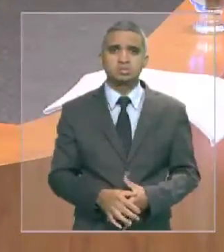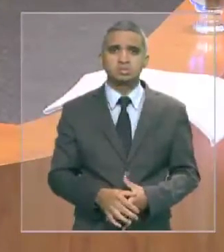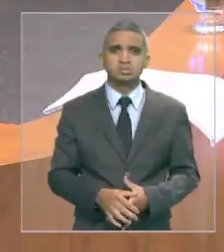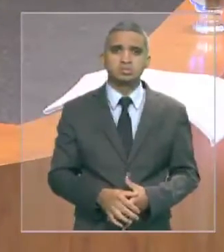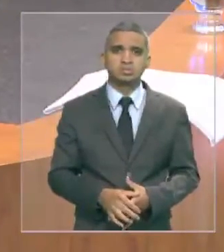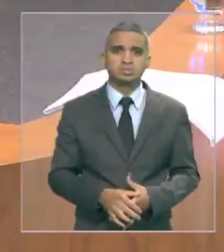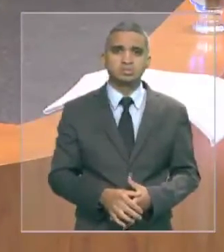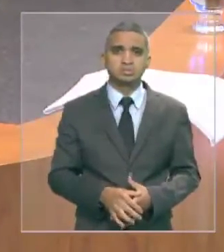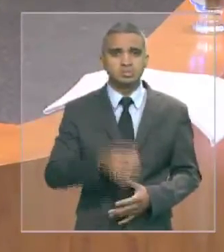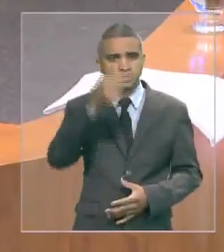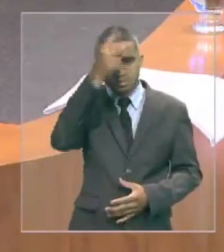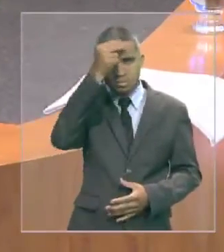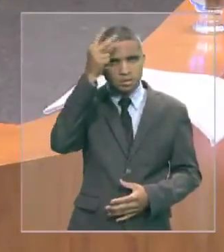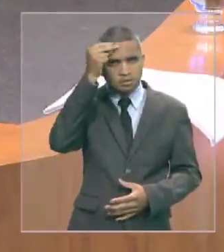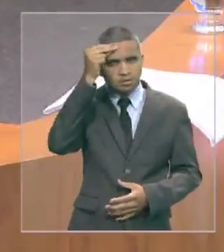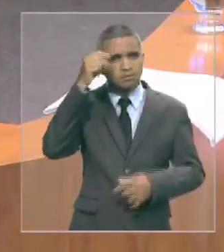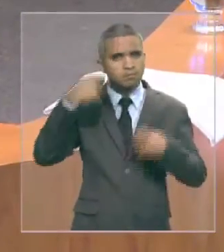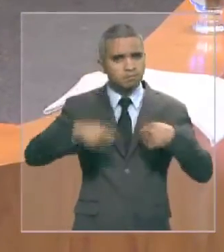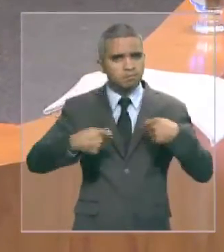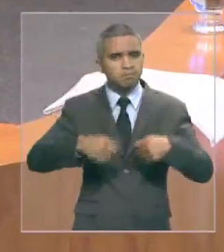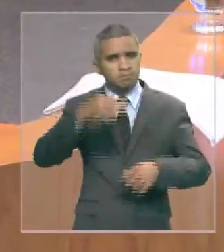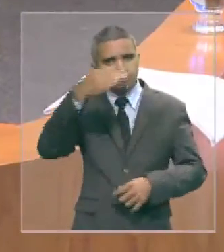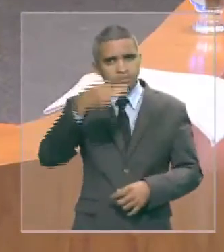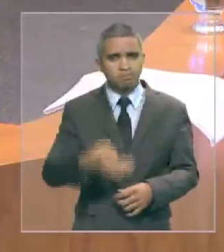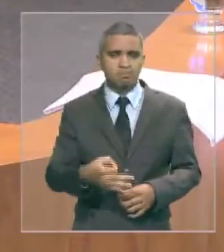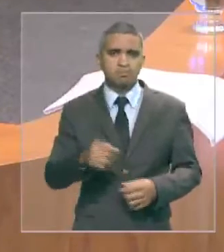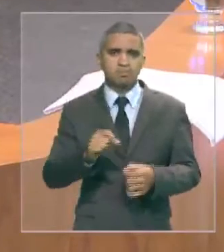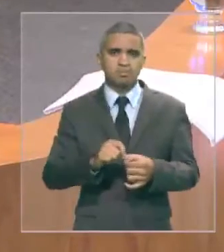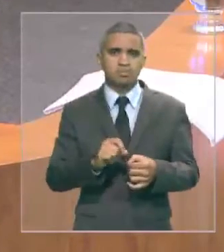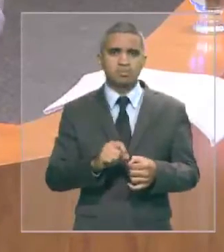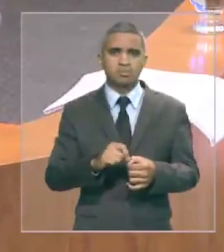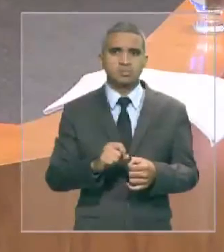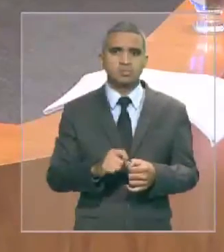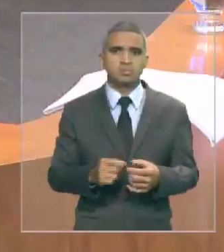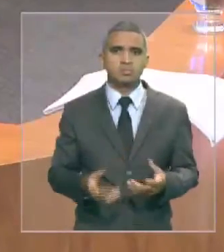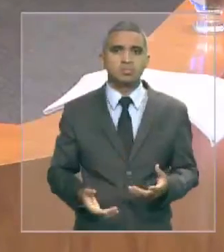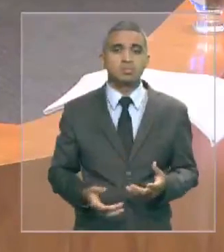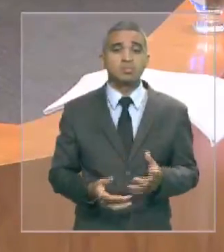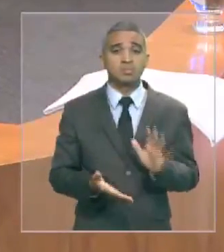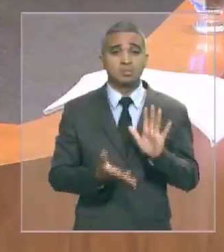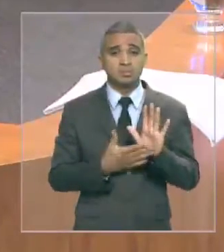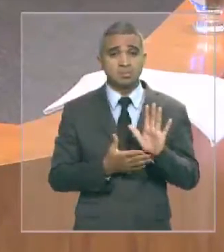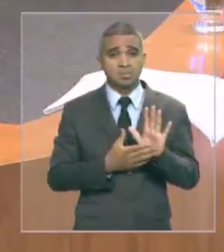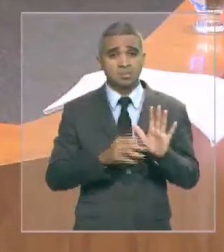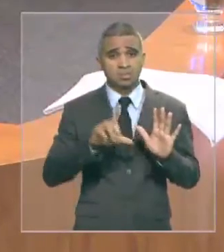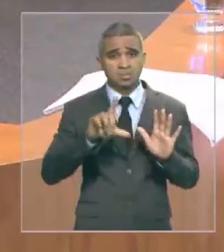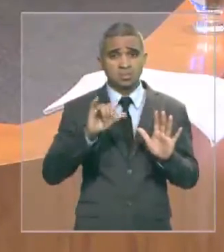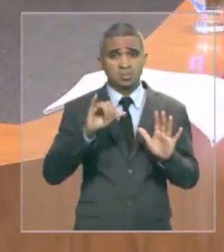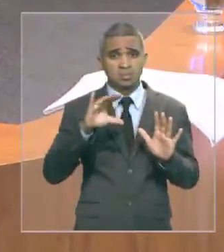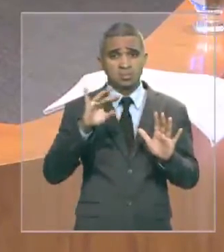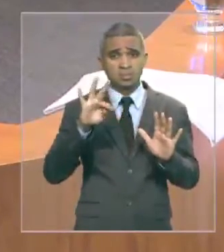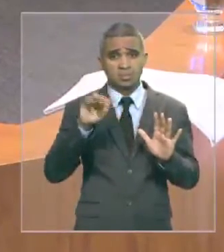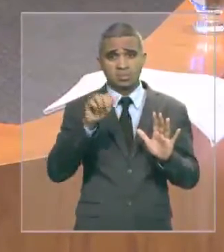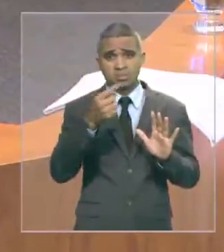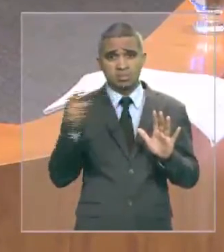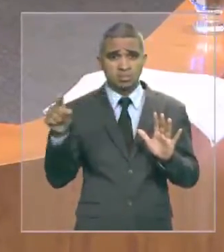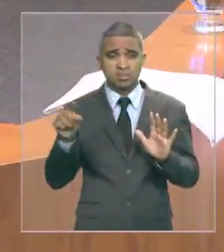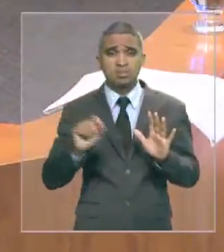deve fazer. E o que ele está fazendo aqui, com esta licitação, é trazer para